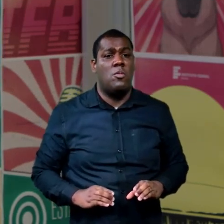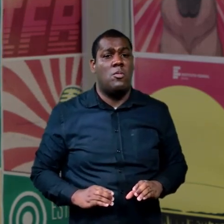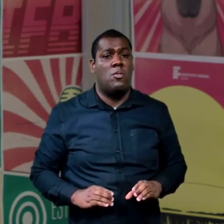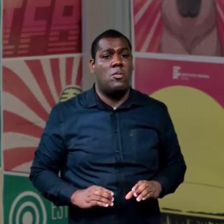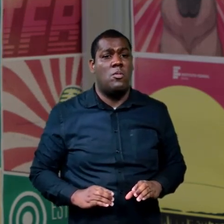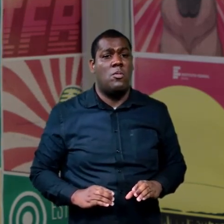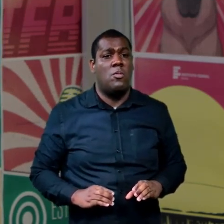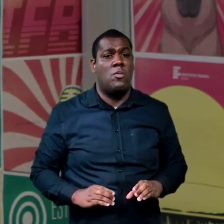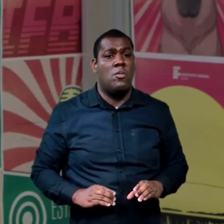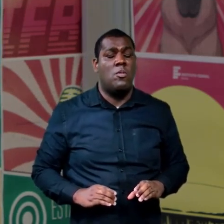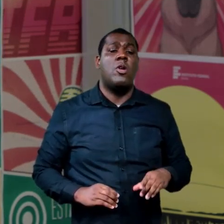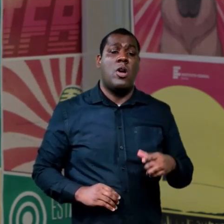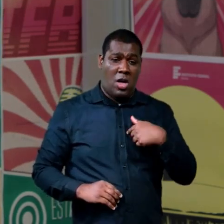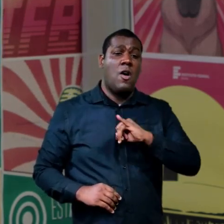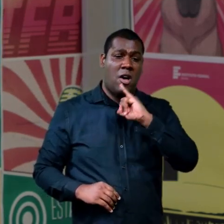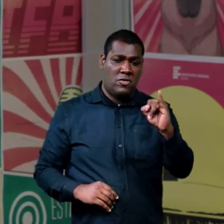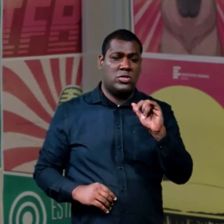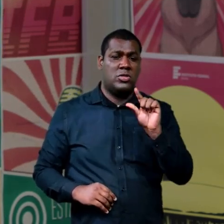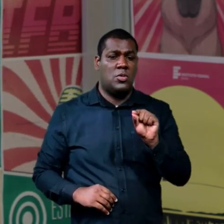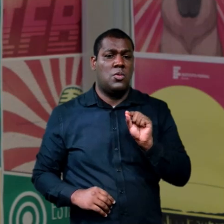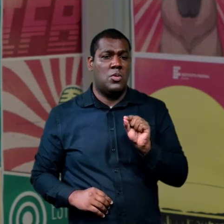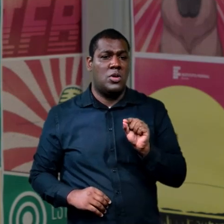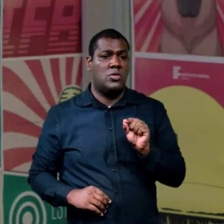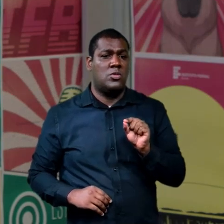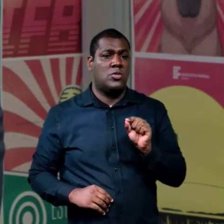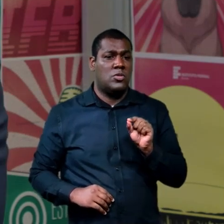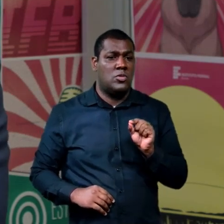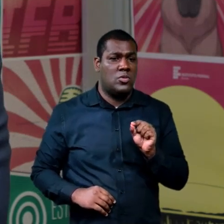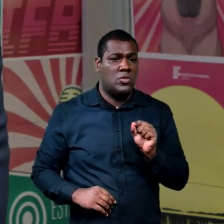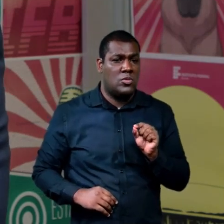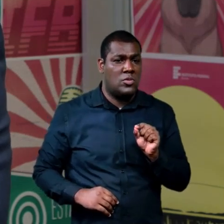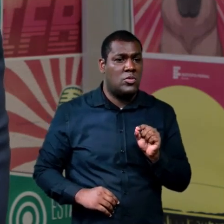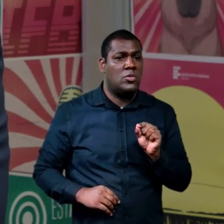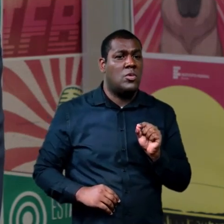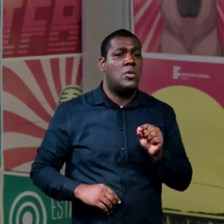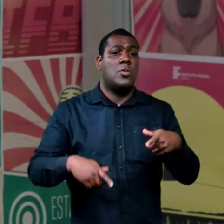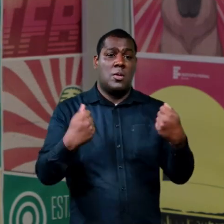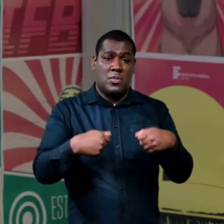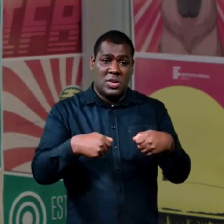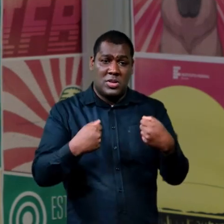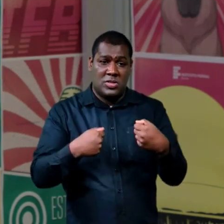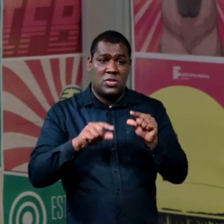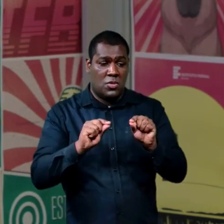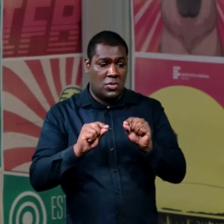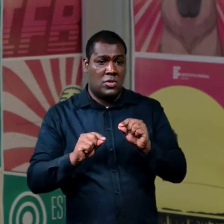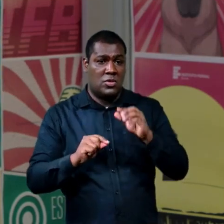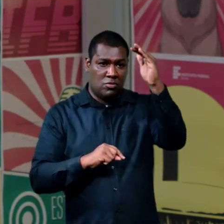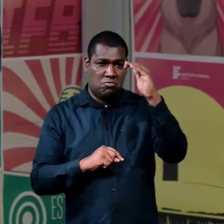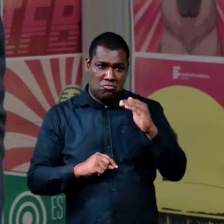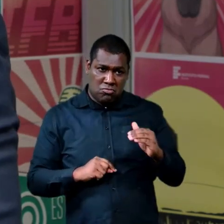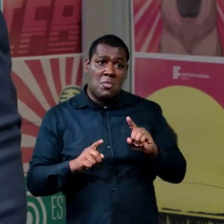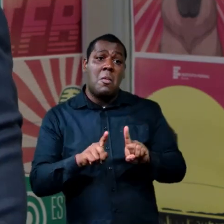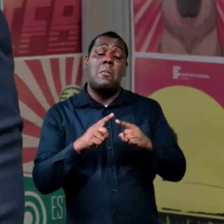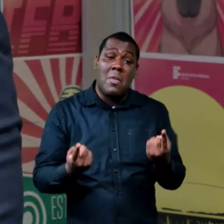consentido. E eu falei para vocês primeiramente que na esfera criminal é preciso hierarquia, mas na esfera administrativa,